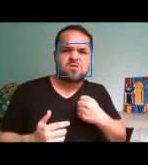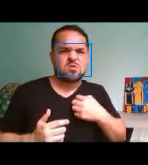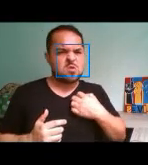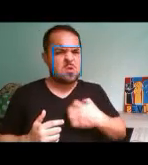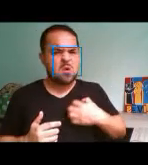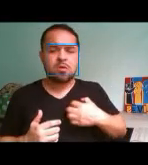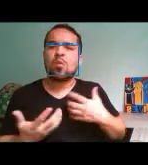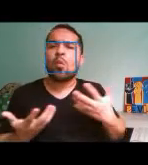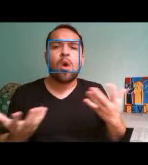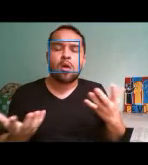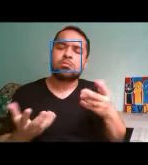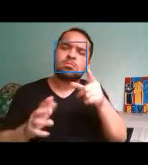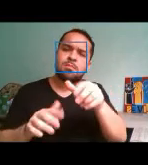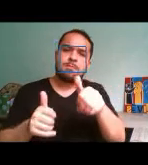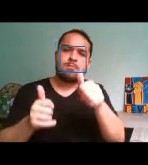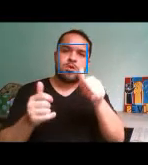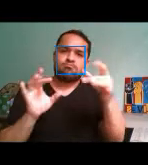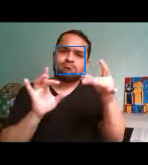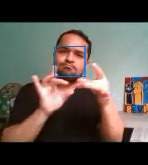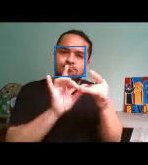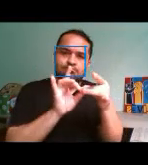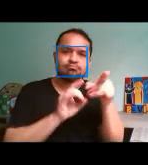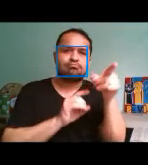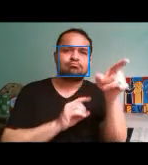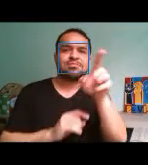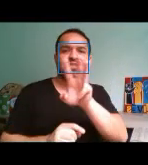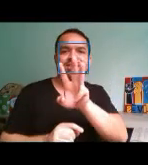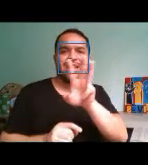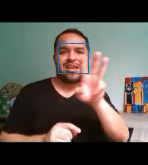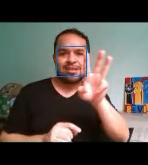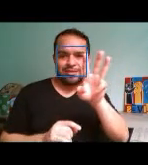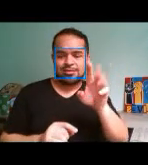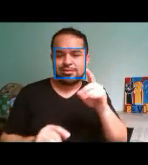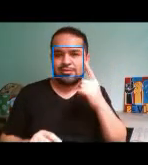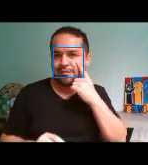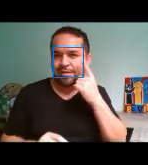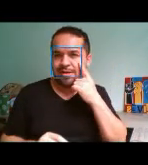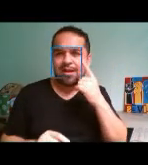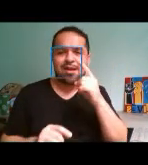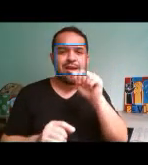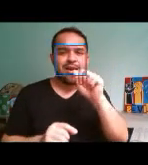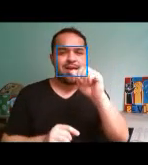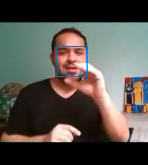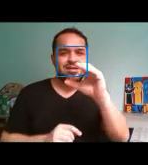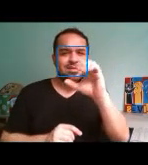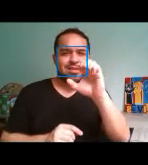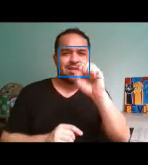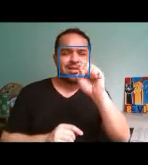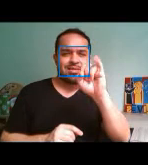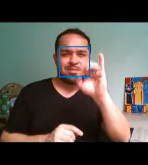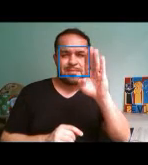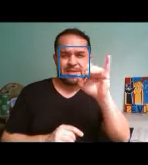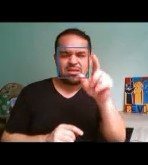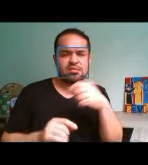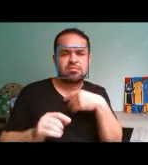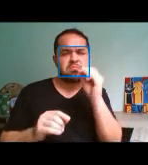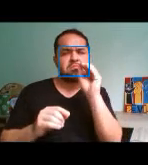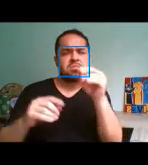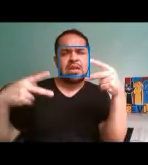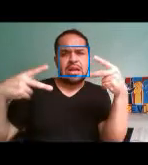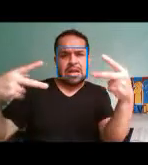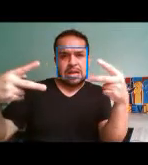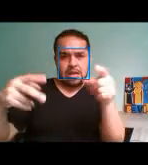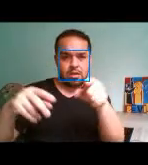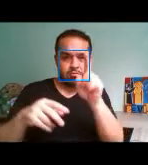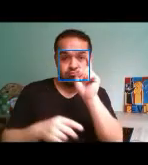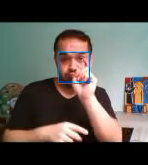sinal. Você pode estar transcrevendo uma forma diferente, uma variação diferente. Então, para que não tenha esse problema, todos vocês vão ver o